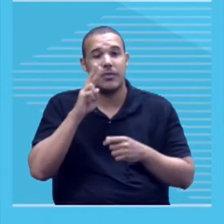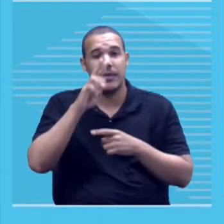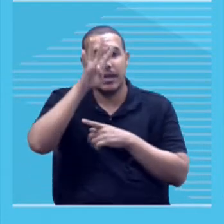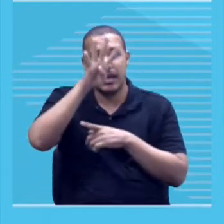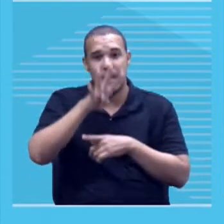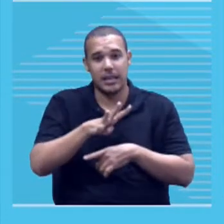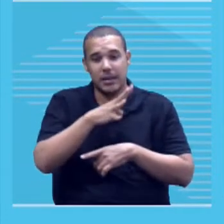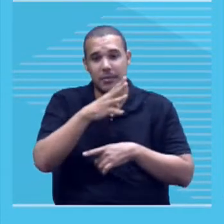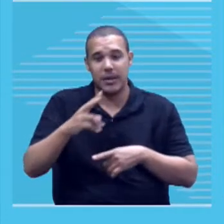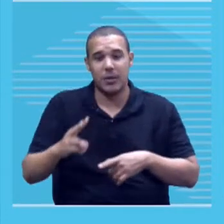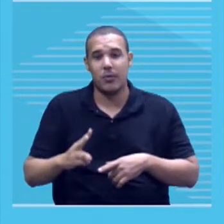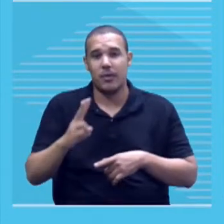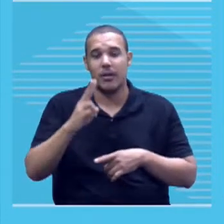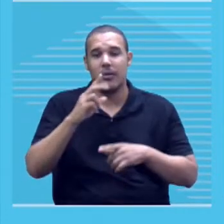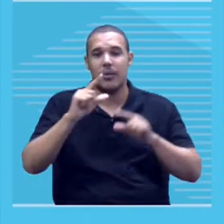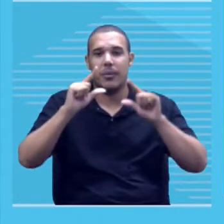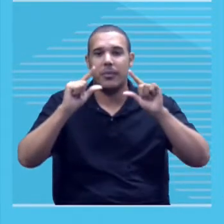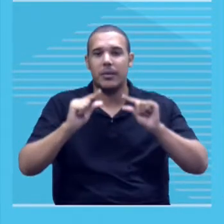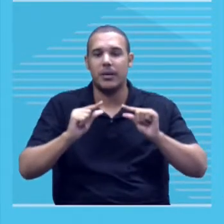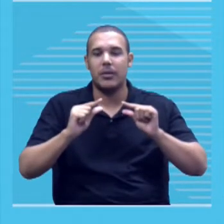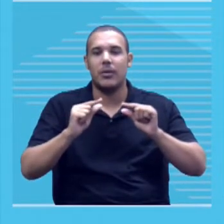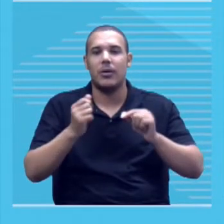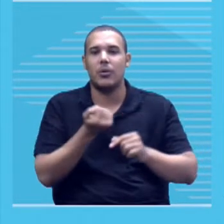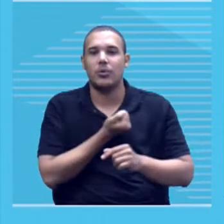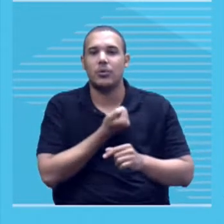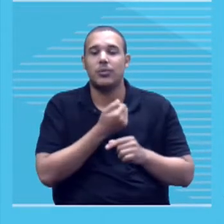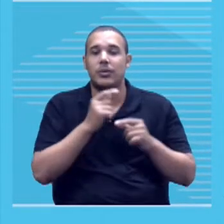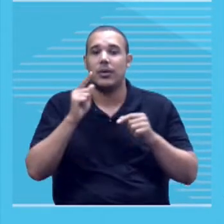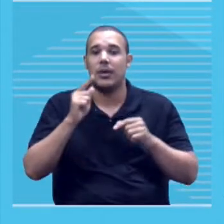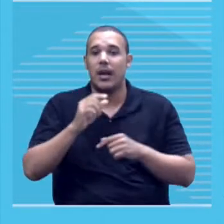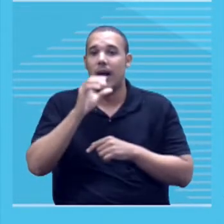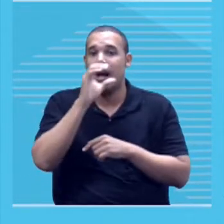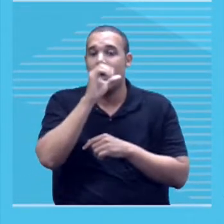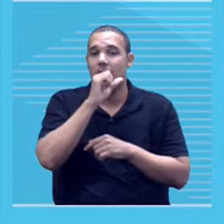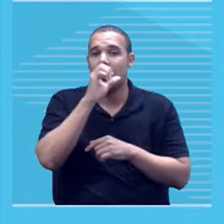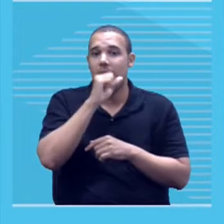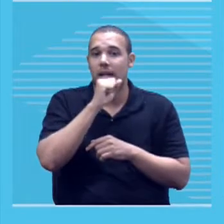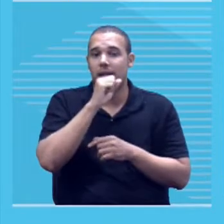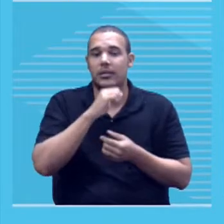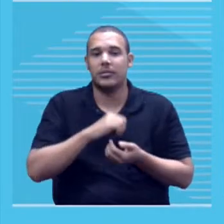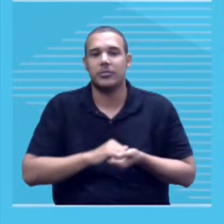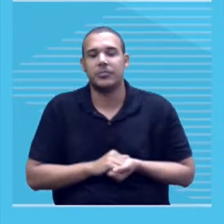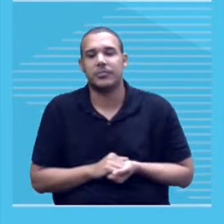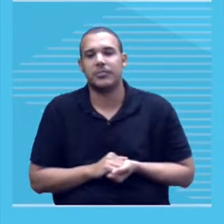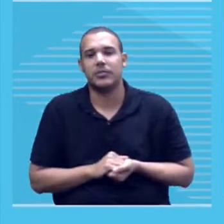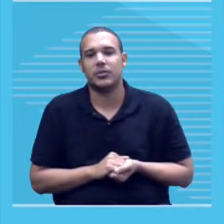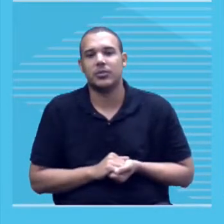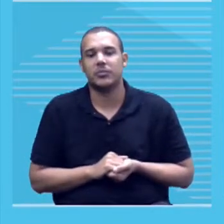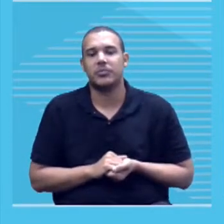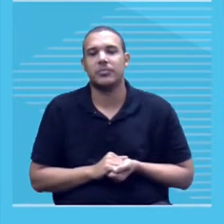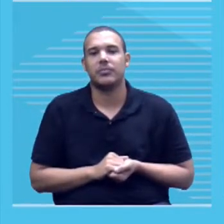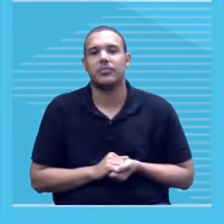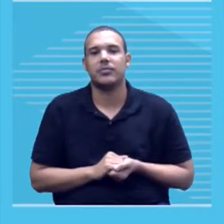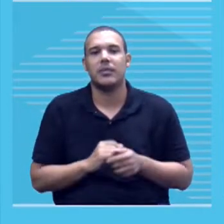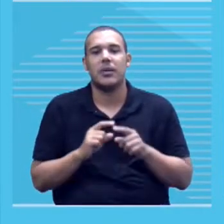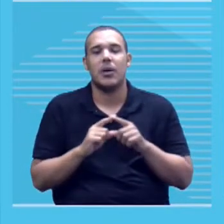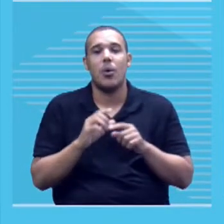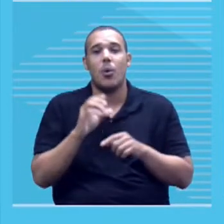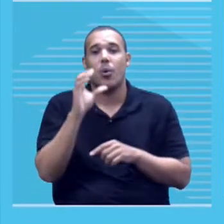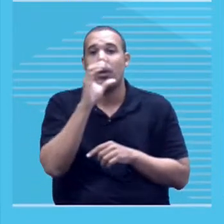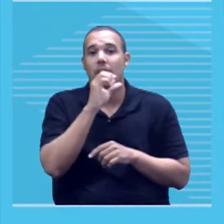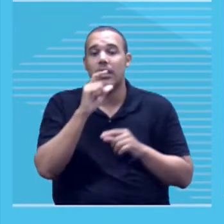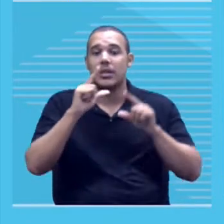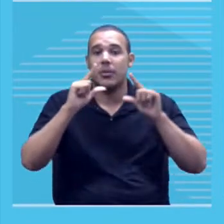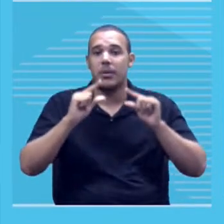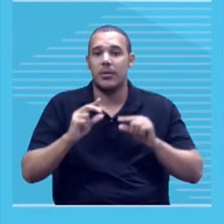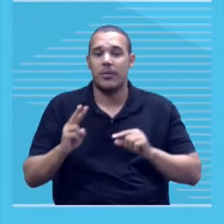valor menor possível. No caso, seria o laranja, né? O laranja, o vermelho e o preto sustentam. Porém, o laranja é o menor